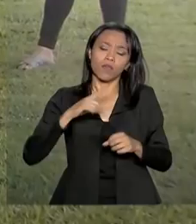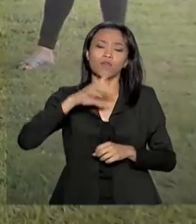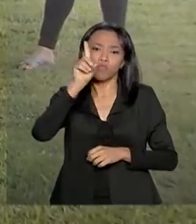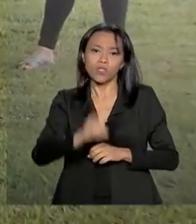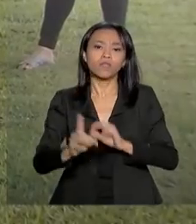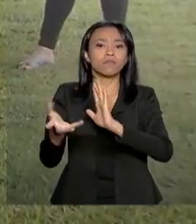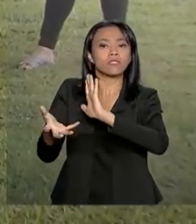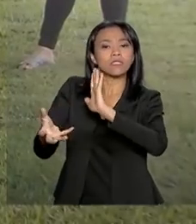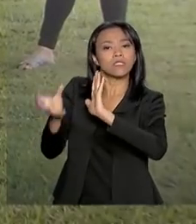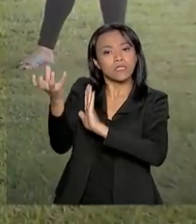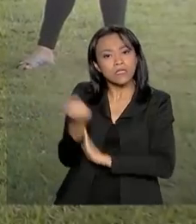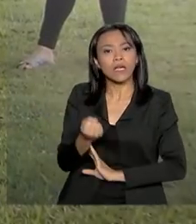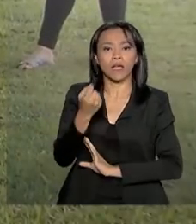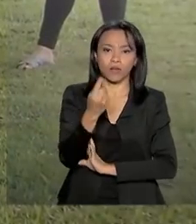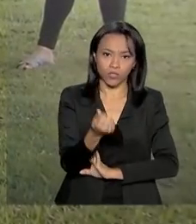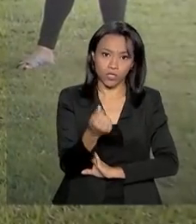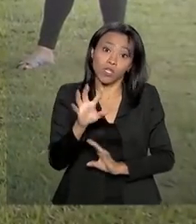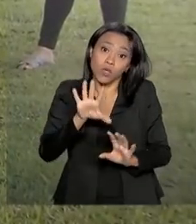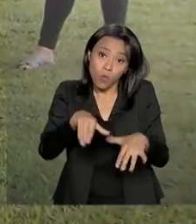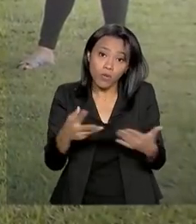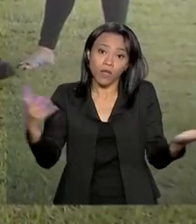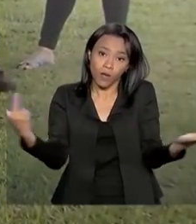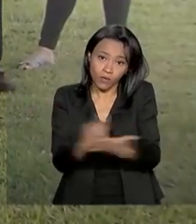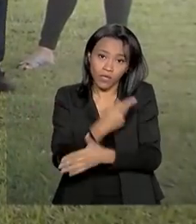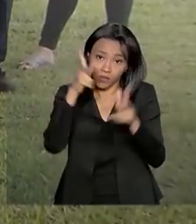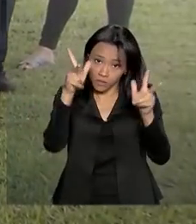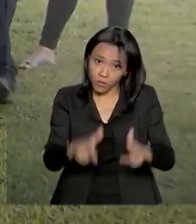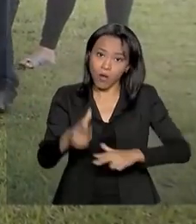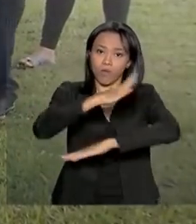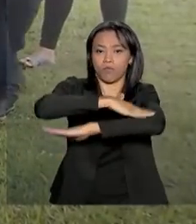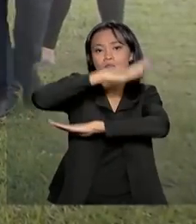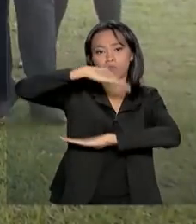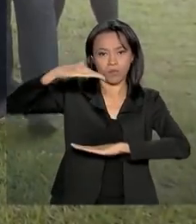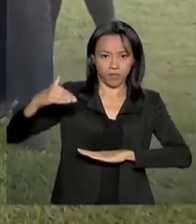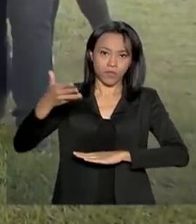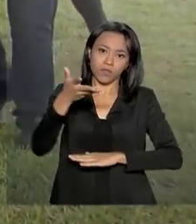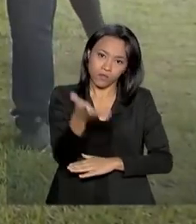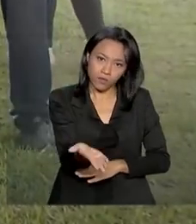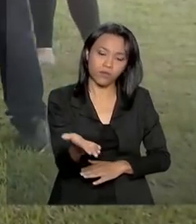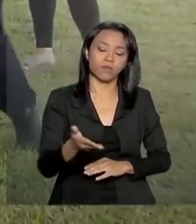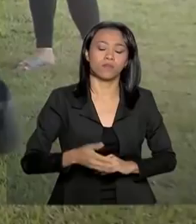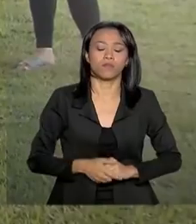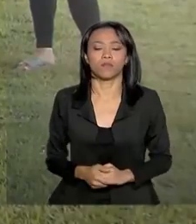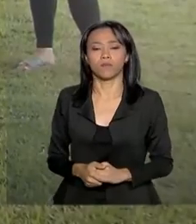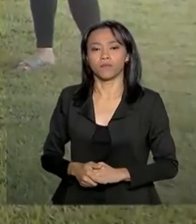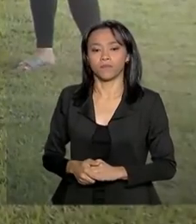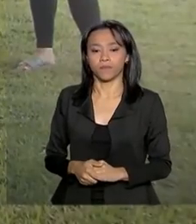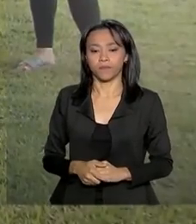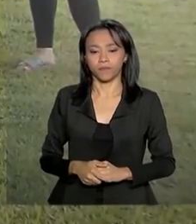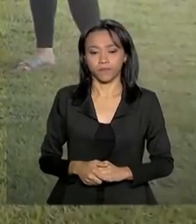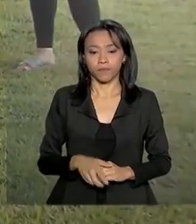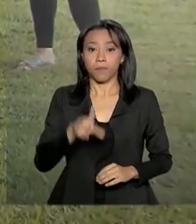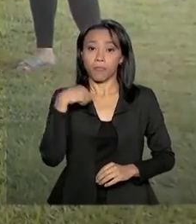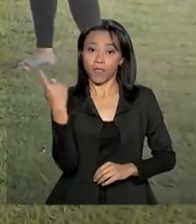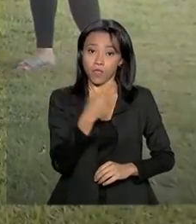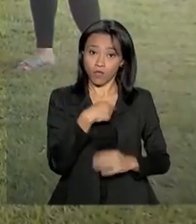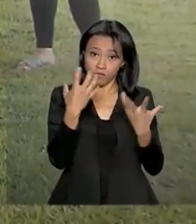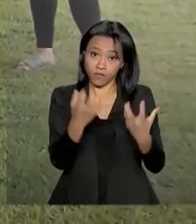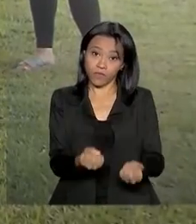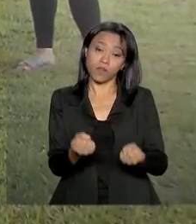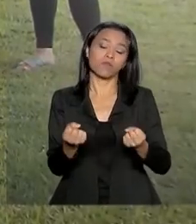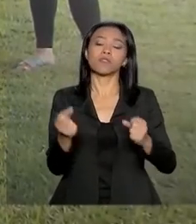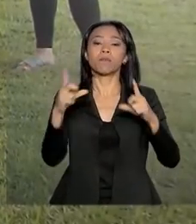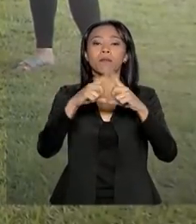há o reconhecimento da situação de calamidade pública ou situação de emergência, como é o caso de Brumadinho. Nós vamos agora a